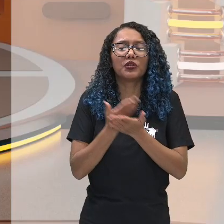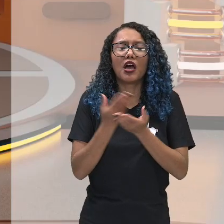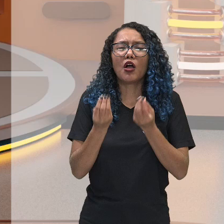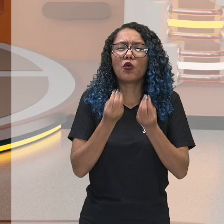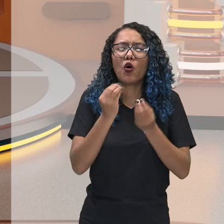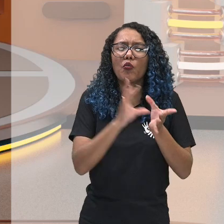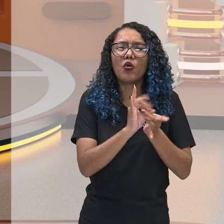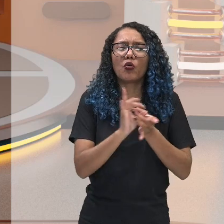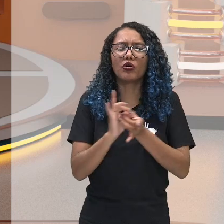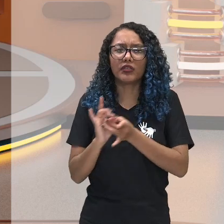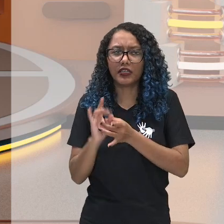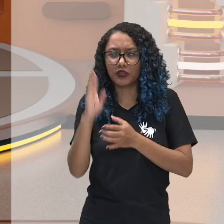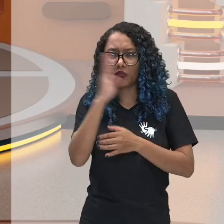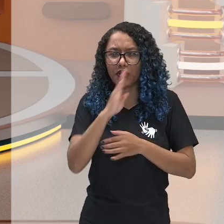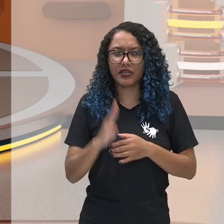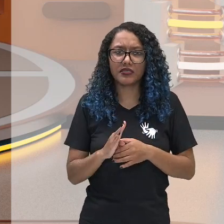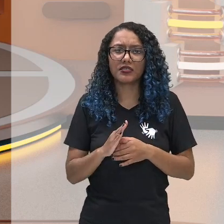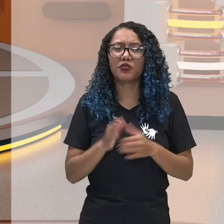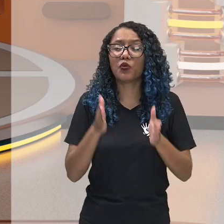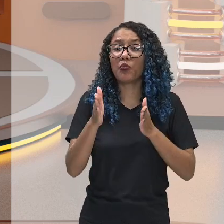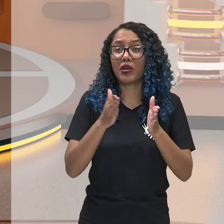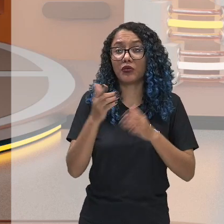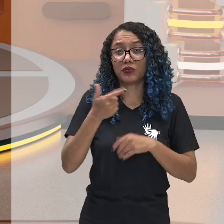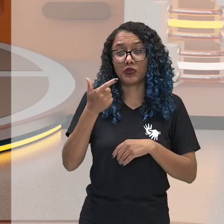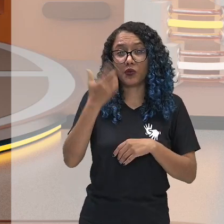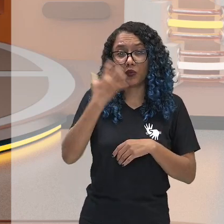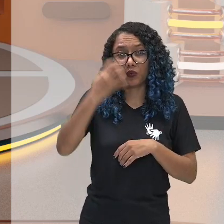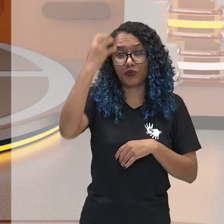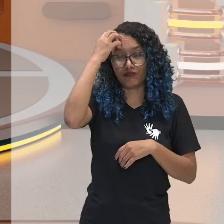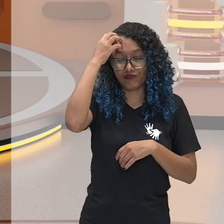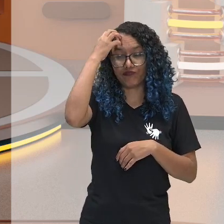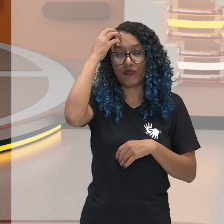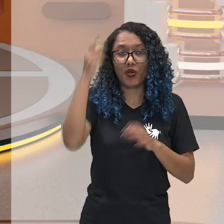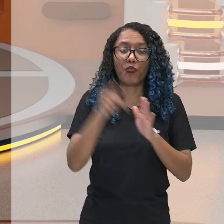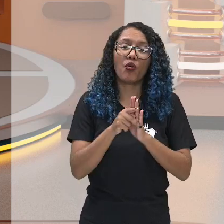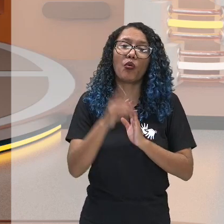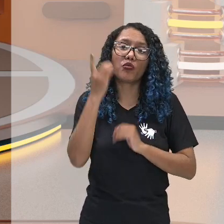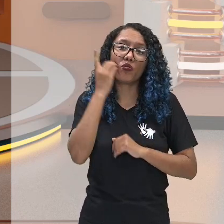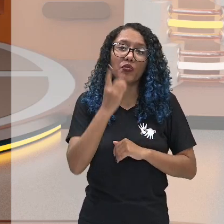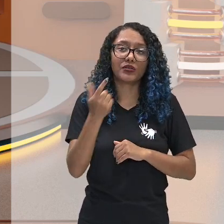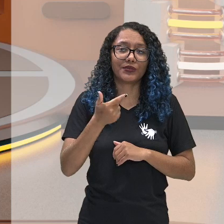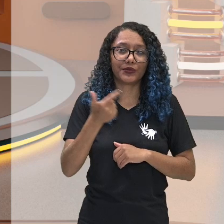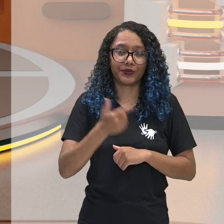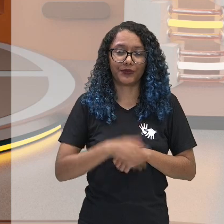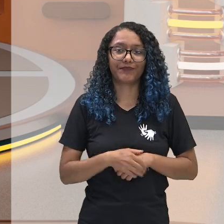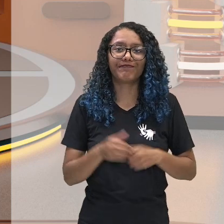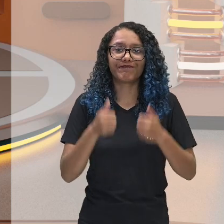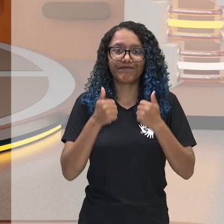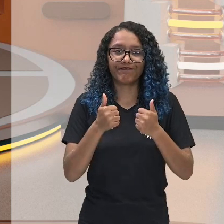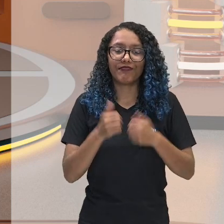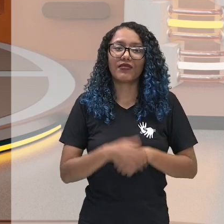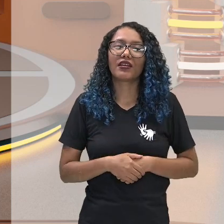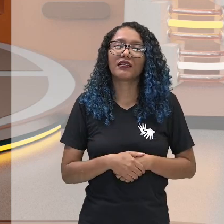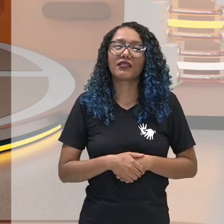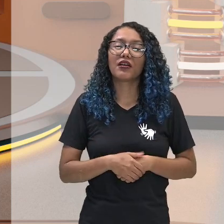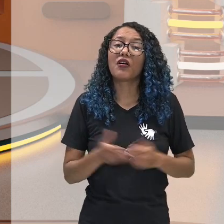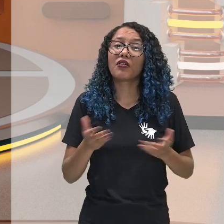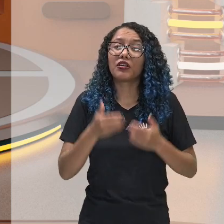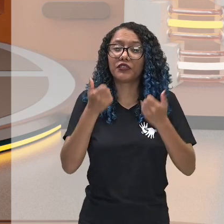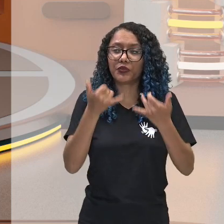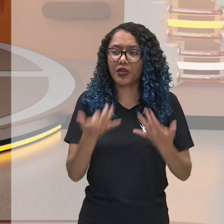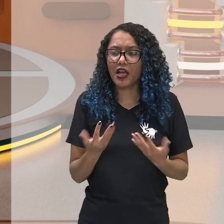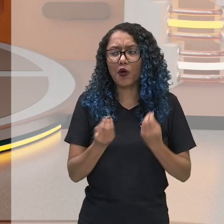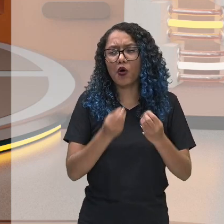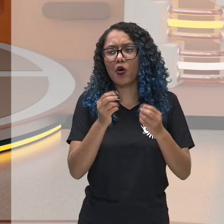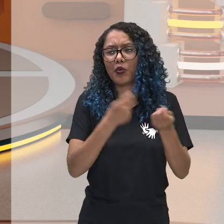panorama do Brasil no Segundo Reinado, o reinado de Dom Pedro II. Beleza, gente? Vamos falar um pouquinho sobre a